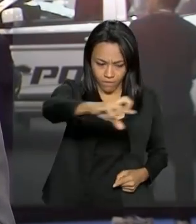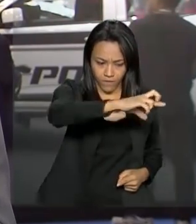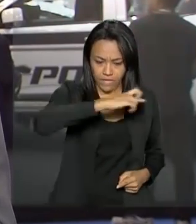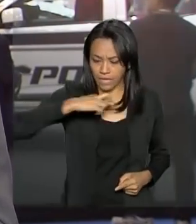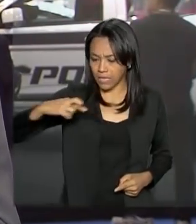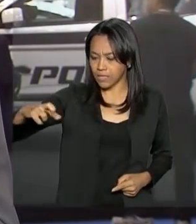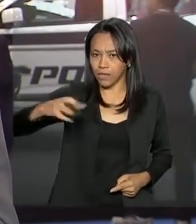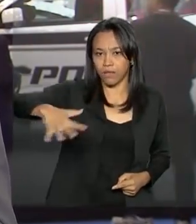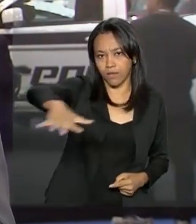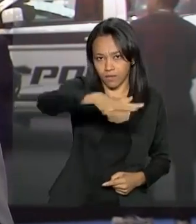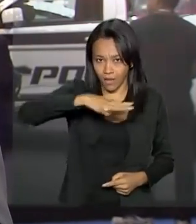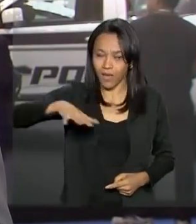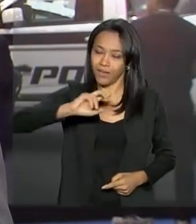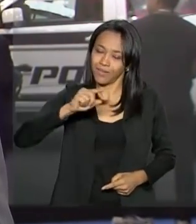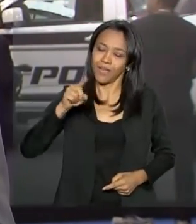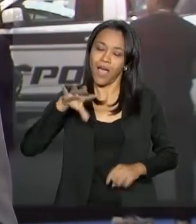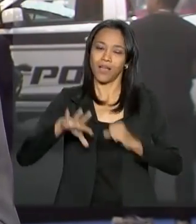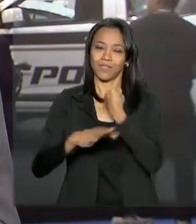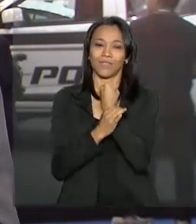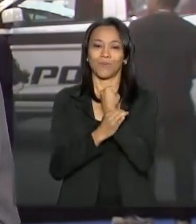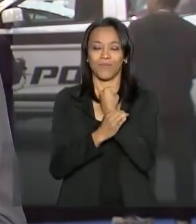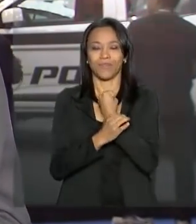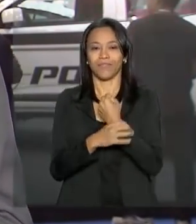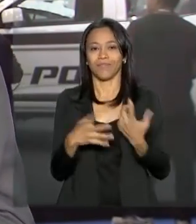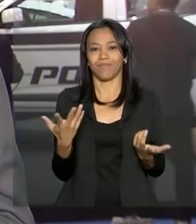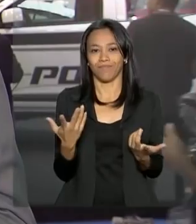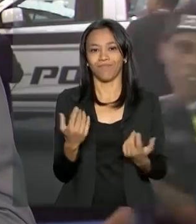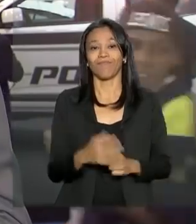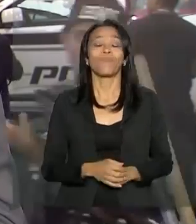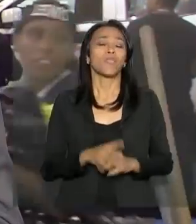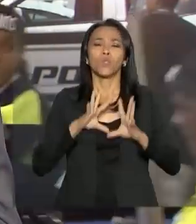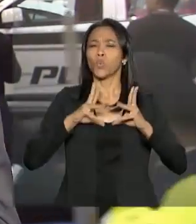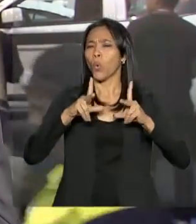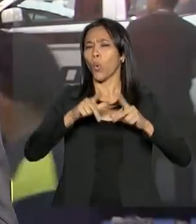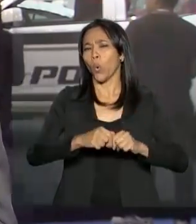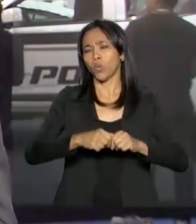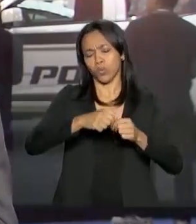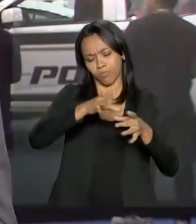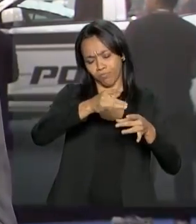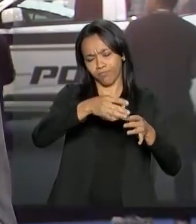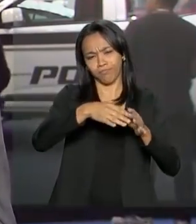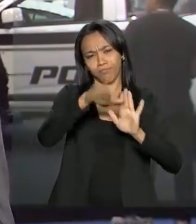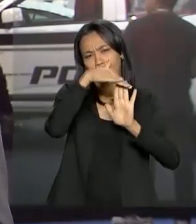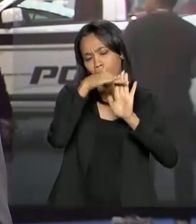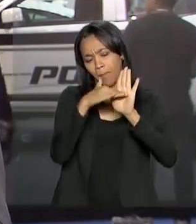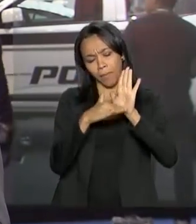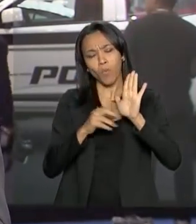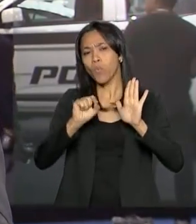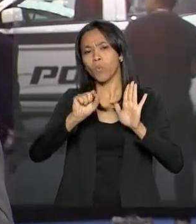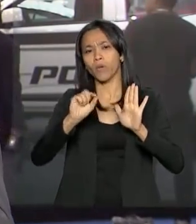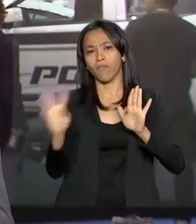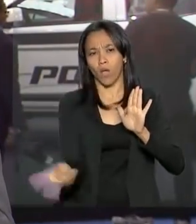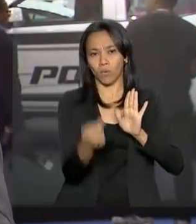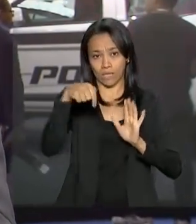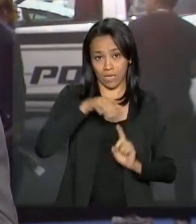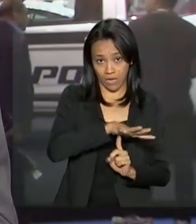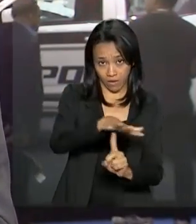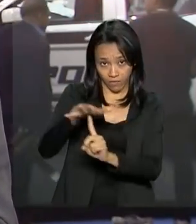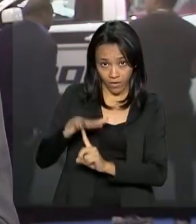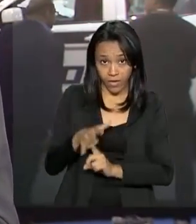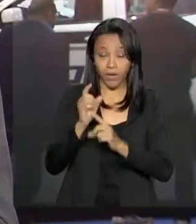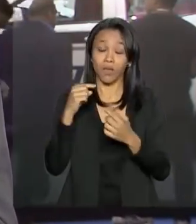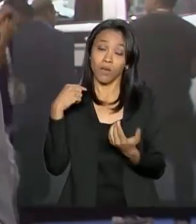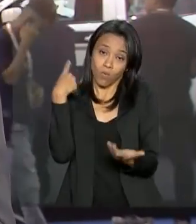garantindo para isso, a nossa soberania. Toda a programação completa da feira que acontece aqui no Rio Centro, a agenda